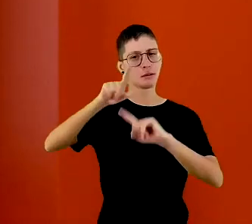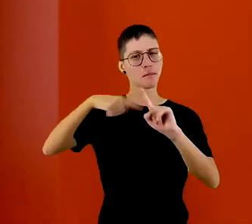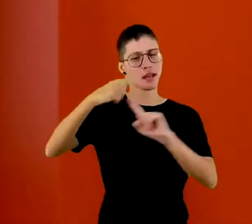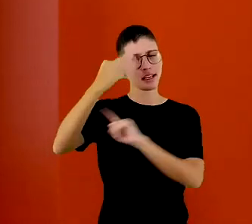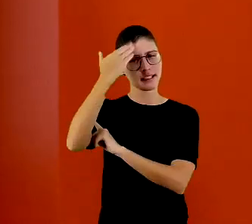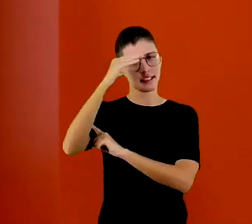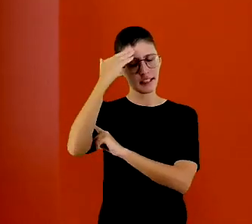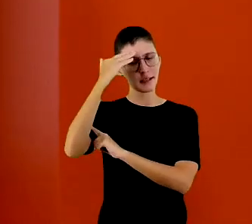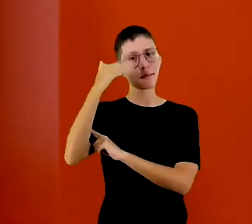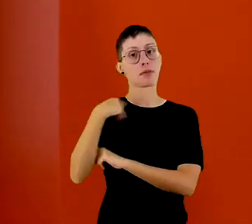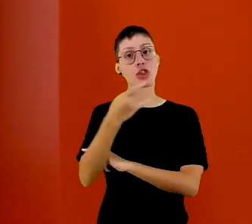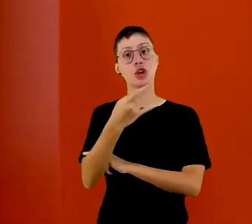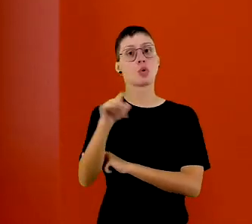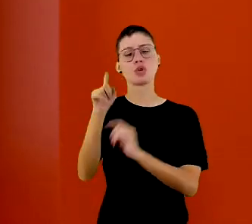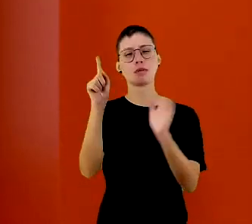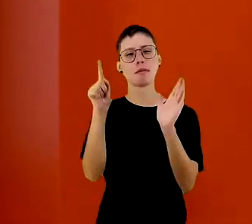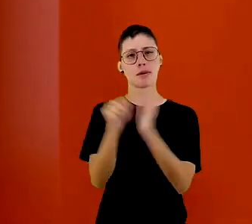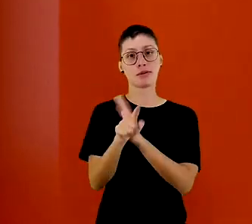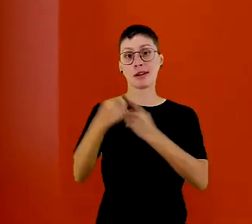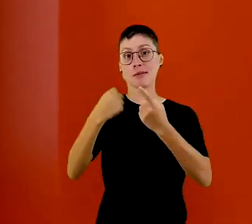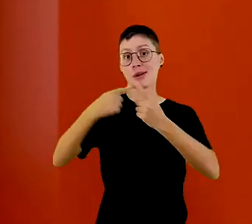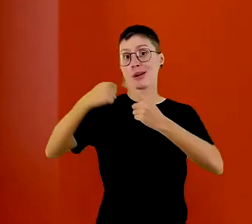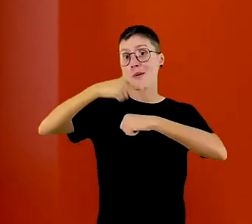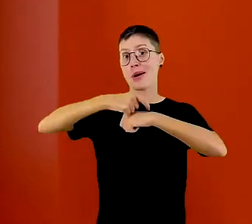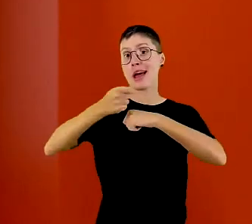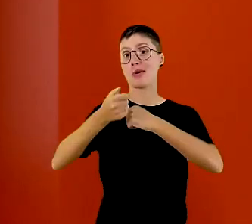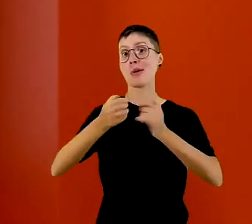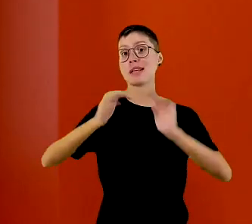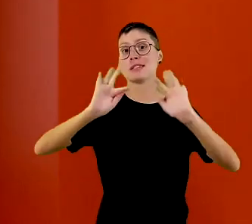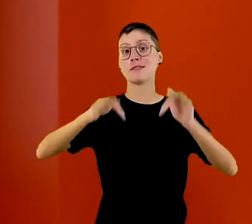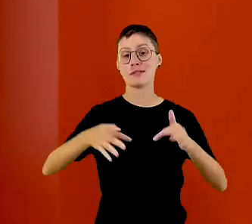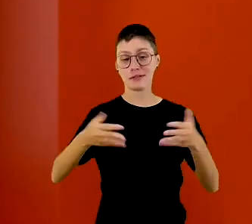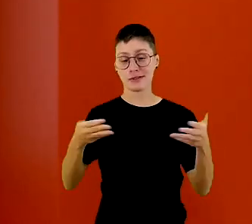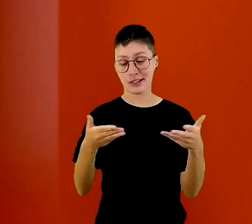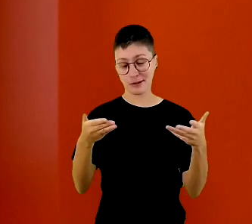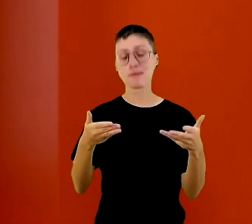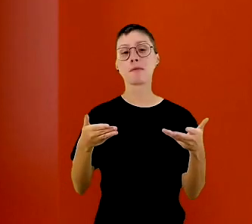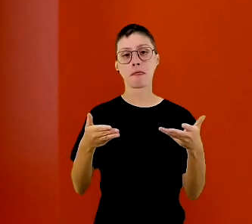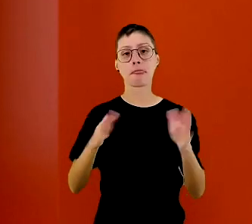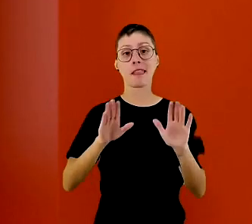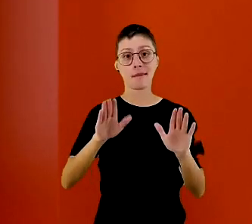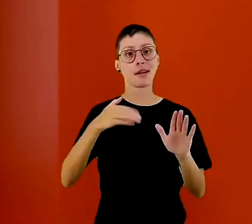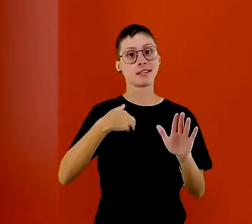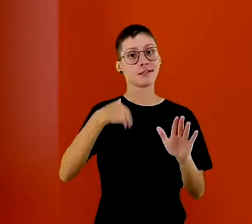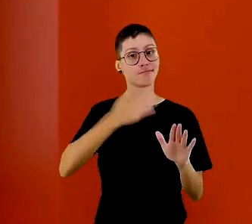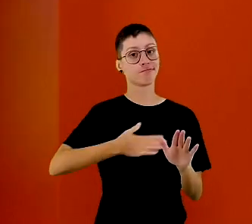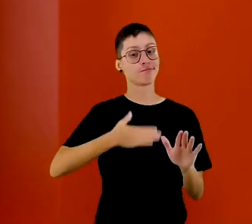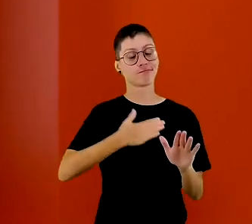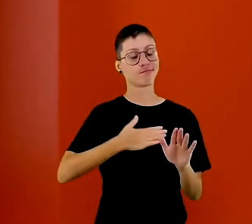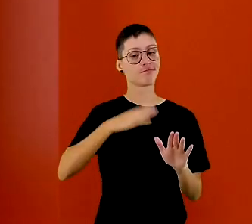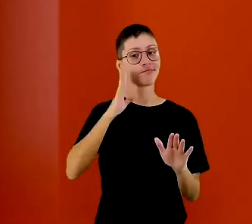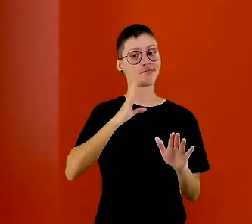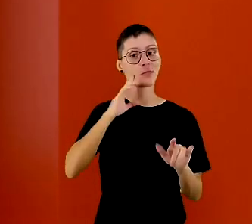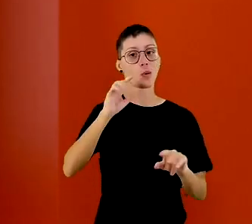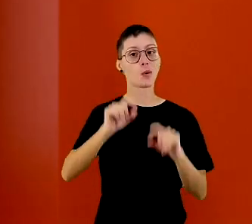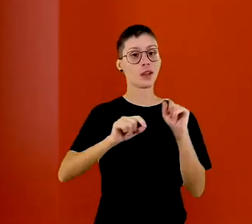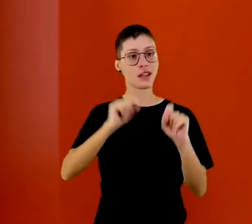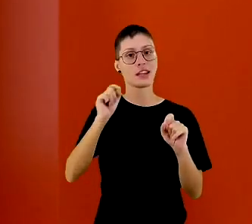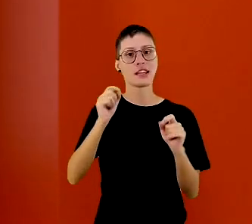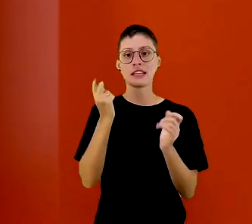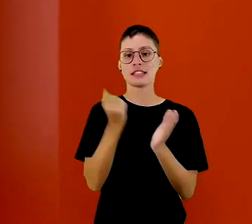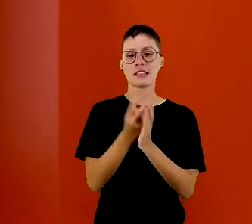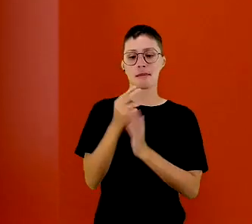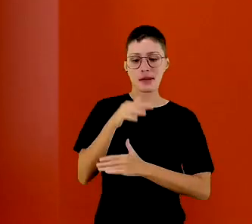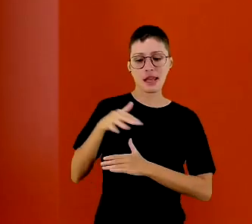última pergunta, porque o nosso horário está chegando, né, ao fim. E eu achei bem interessante, porque toda essa parte de